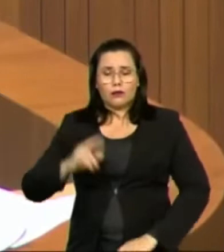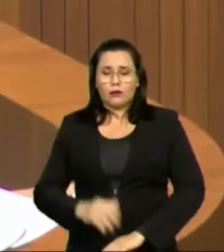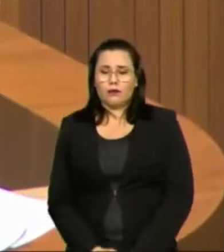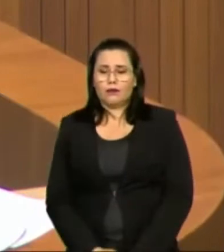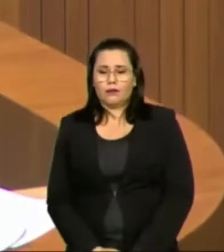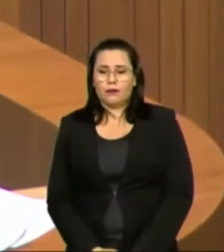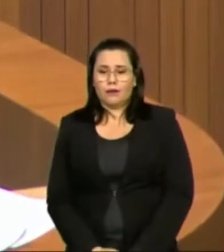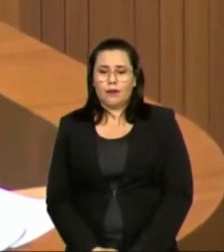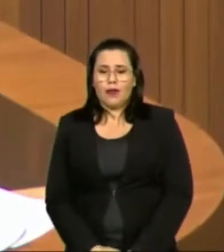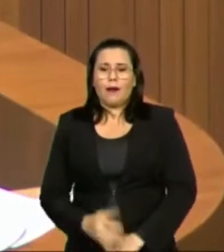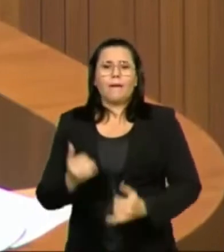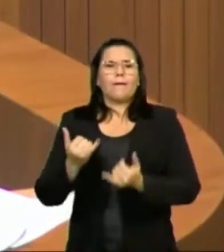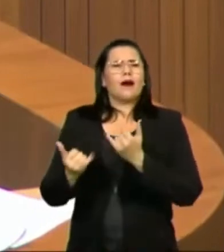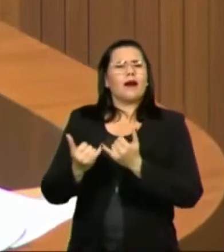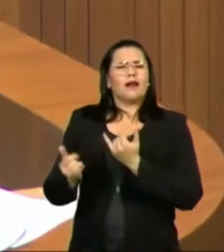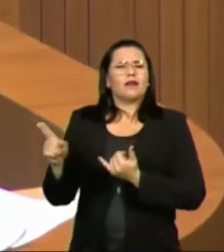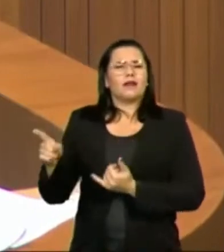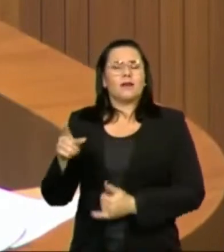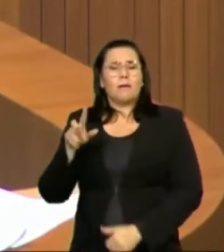parece-me que ele estava querendo